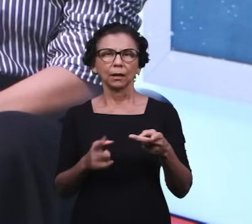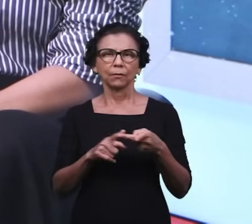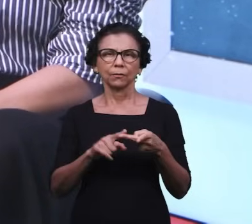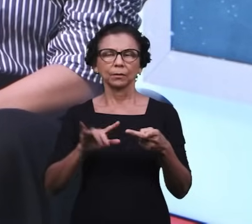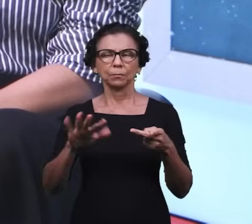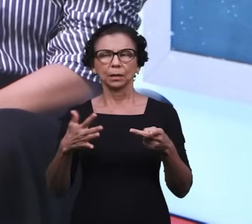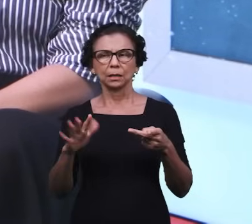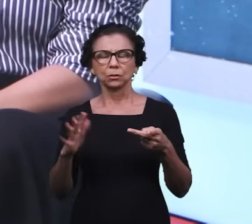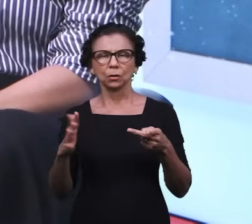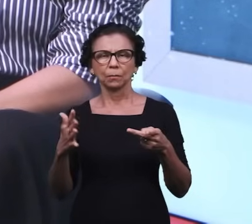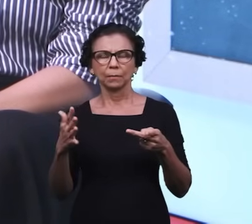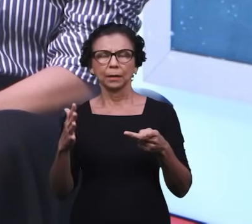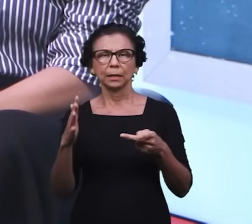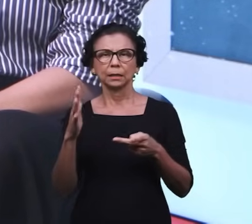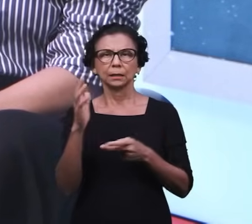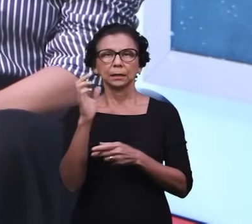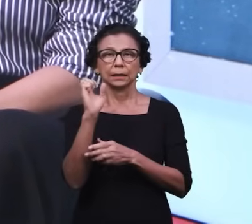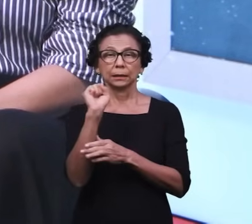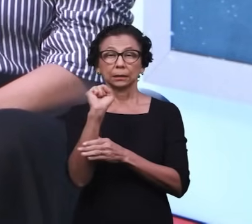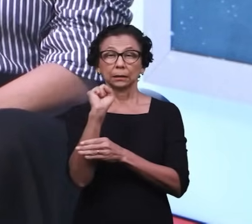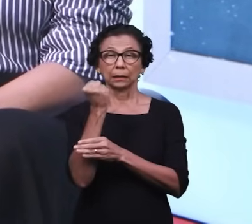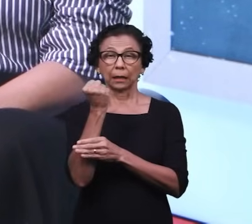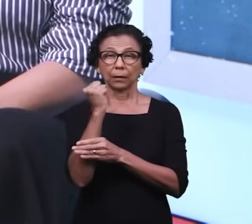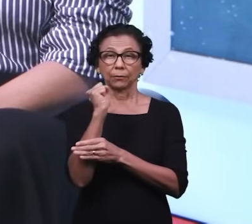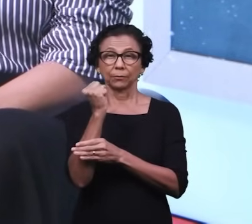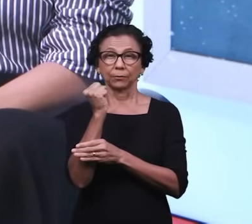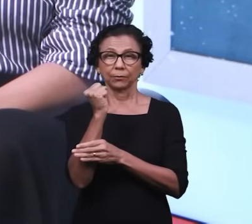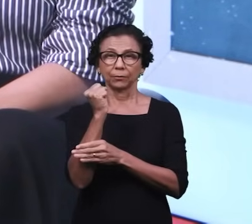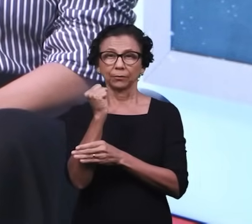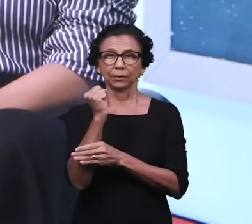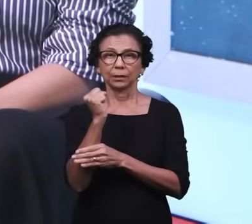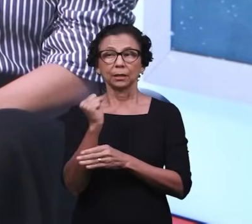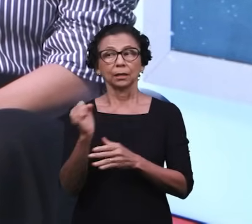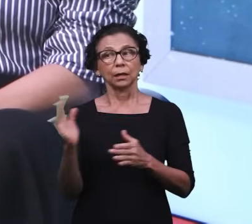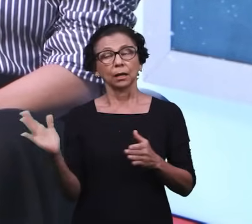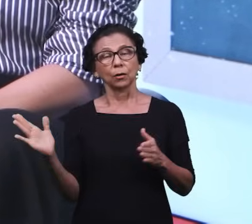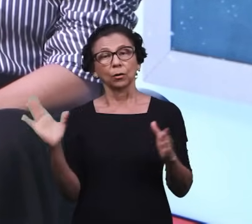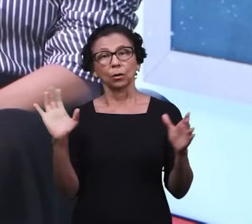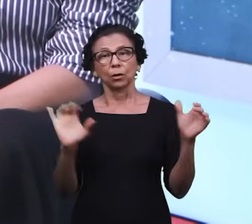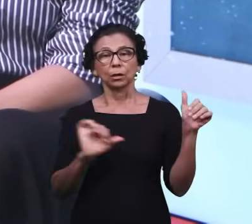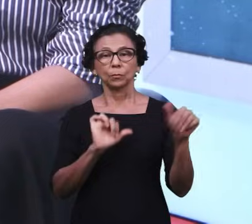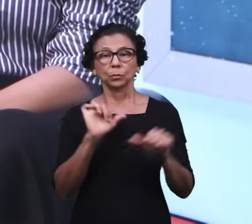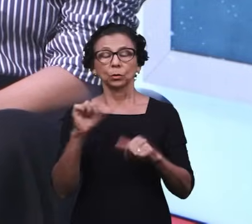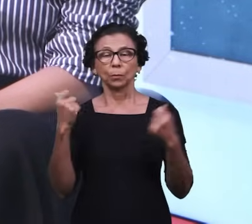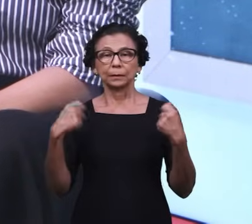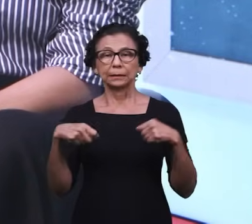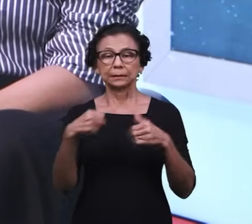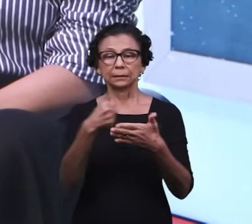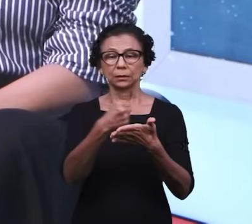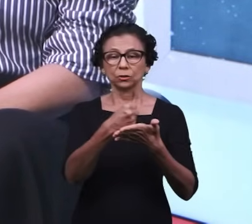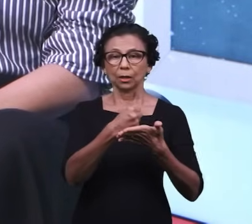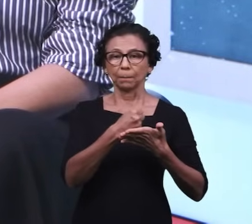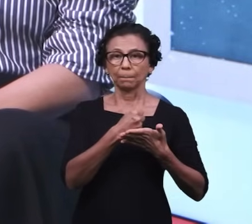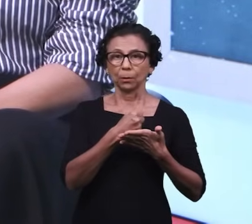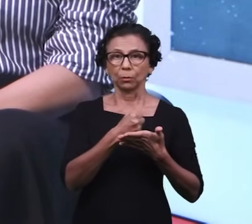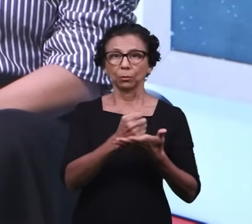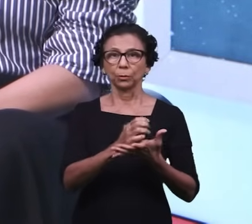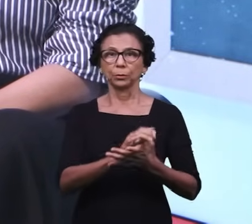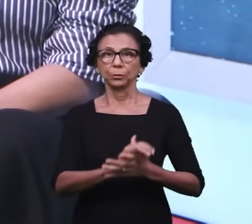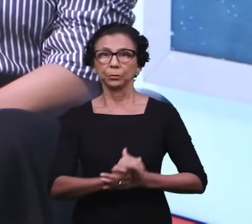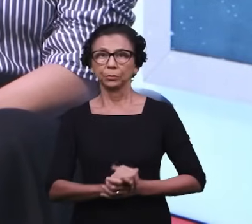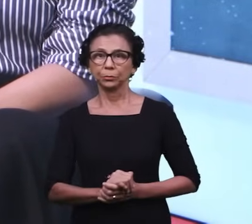temos precisando de apoio ou suporte, apoio substancial, exige